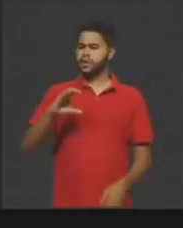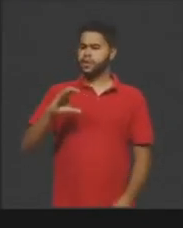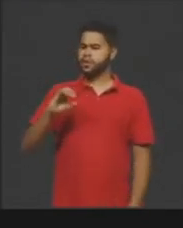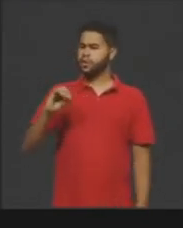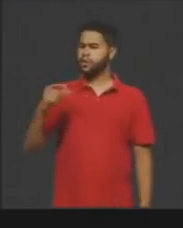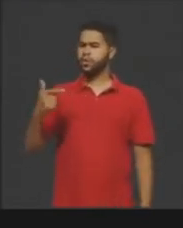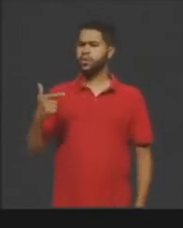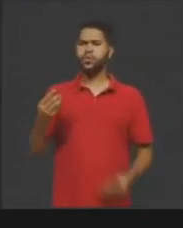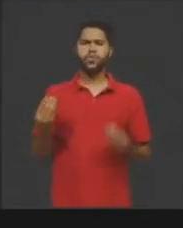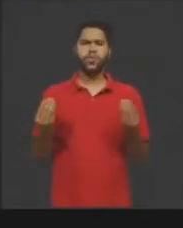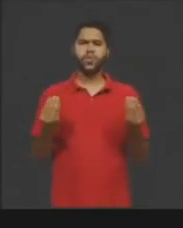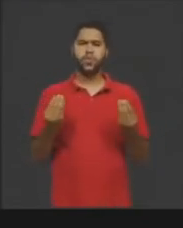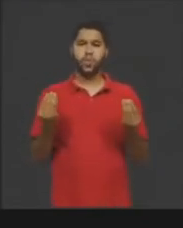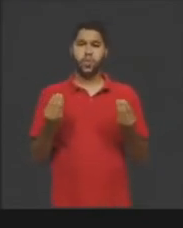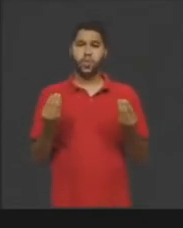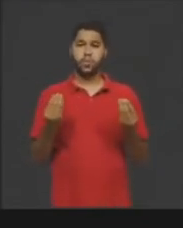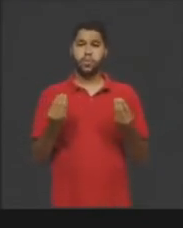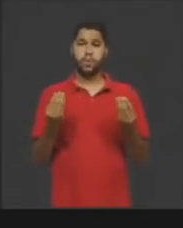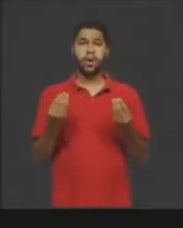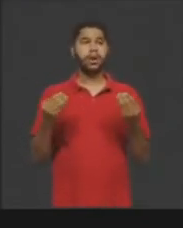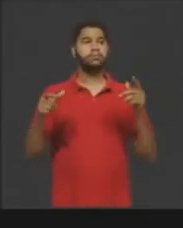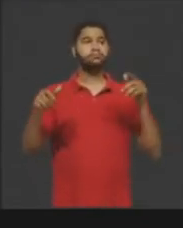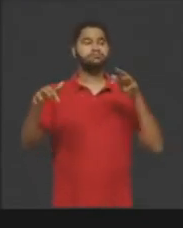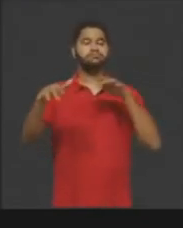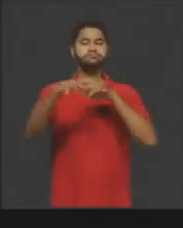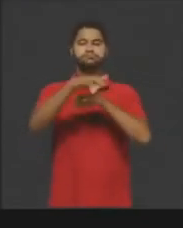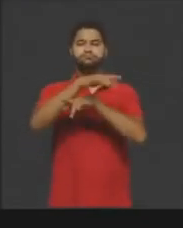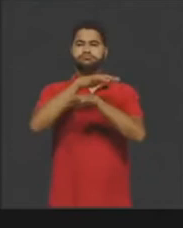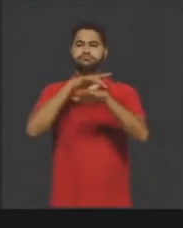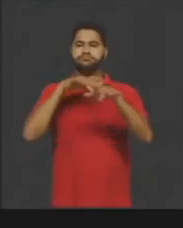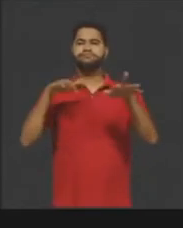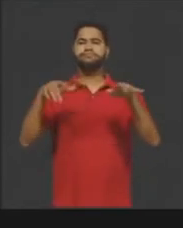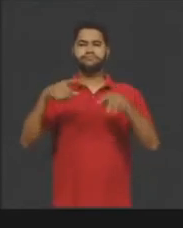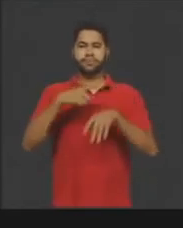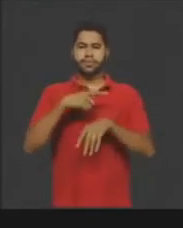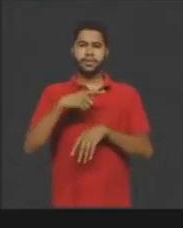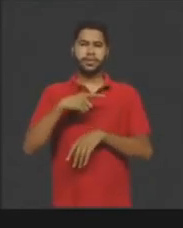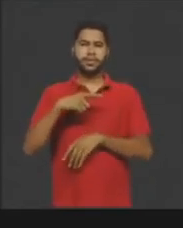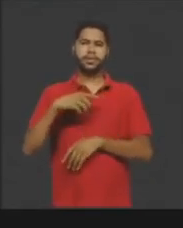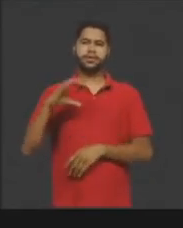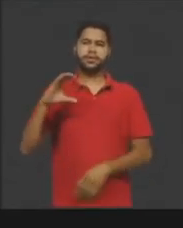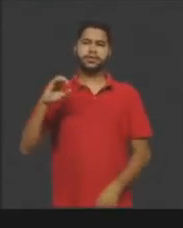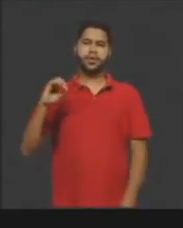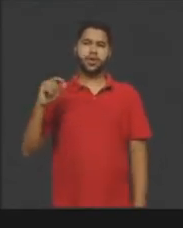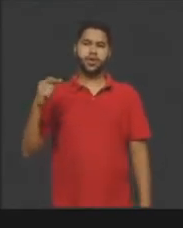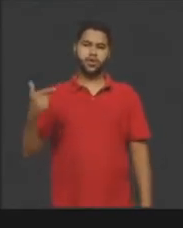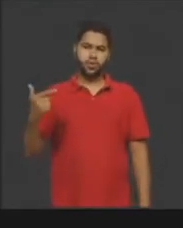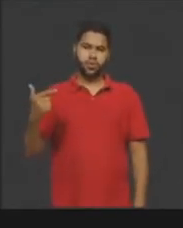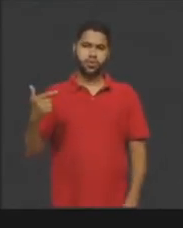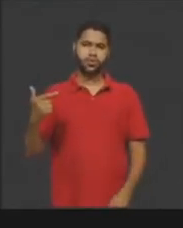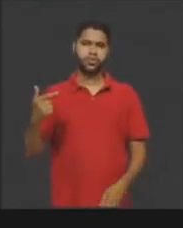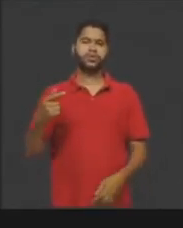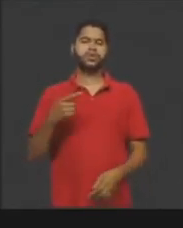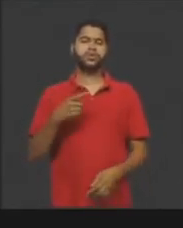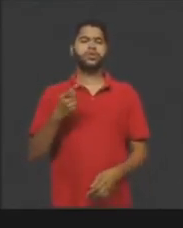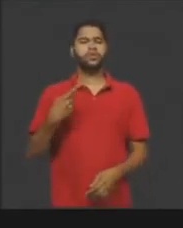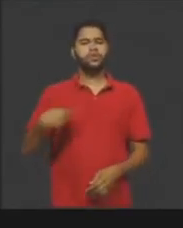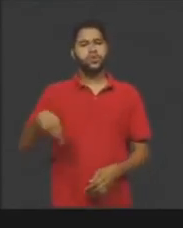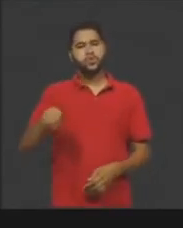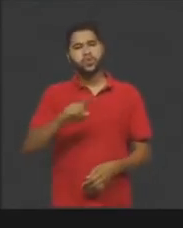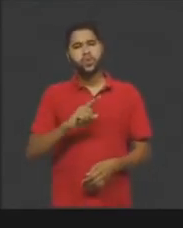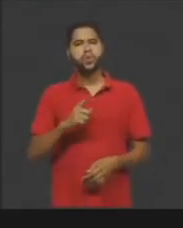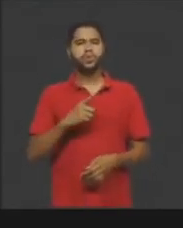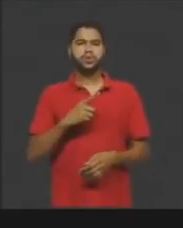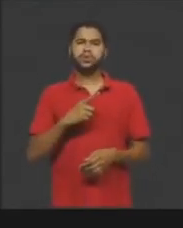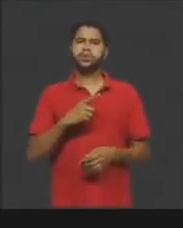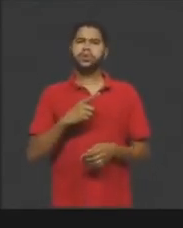carbônico? Olha, o ar tem gás carbônico. Ainda mais com a emissão de gases poluentes que nós temos aí,